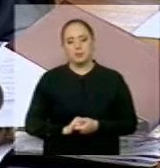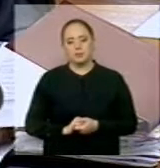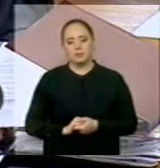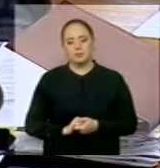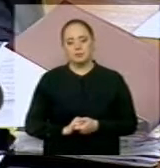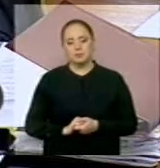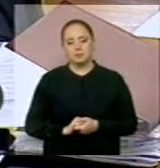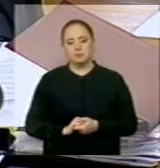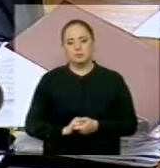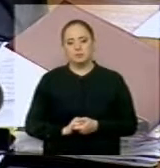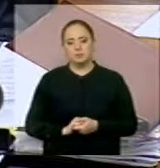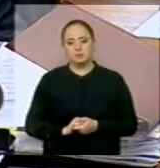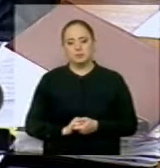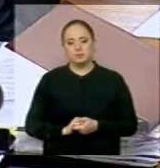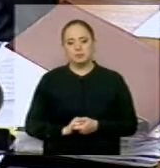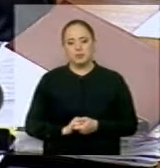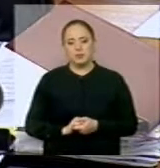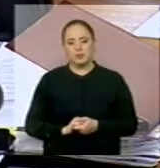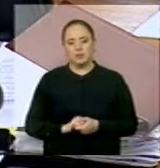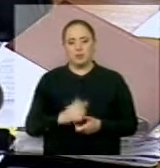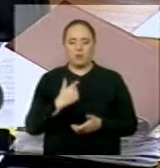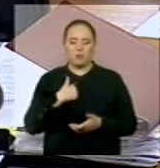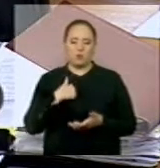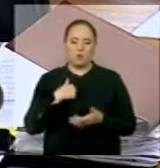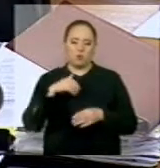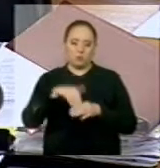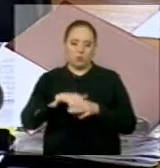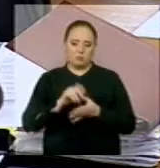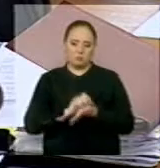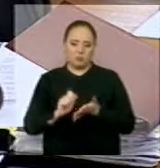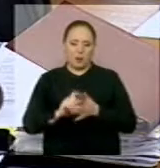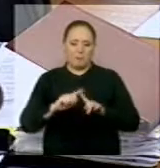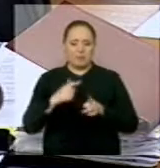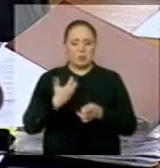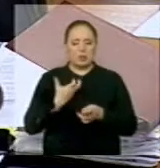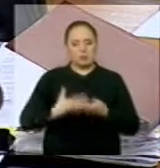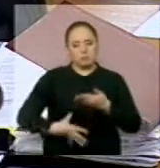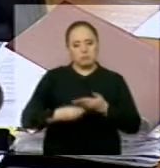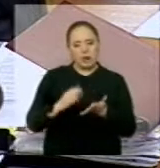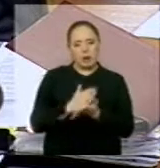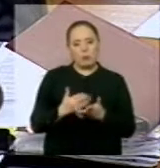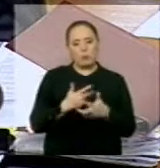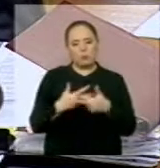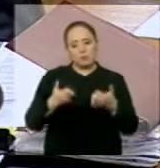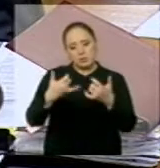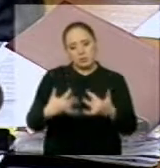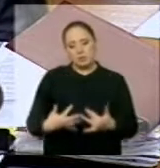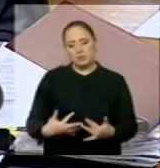Presidente, eu vou juntar voto por escrito, mas eu queria fazer algumas considerações, inclusive uma